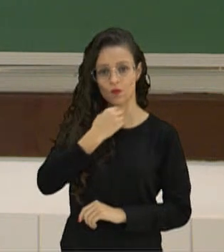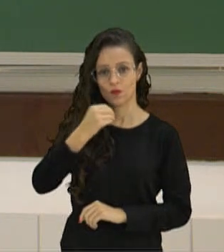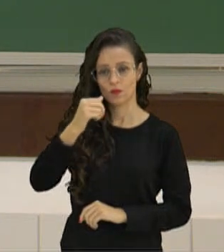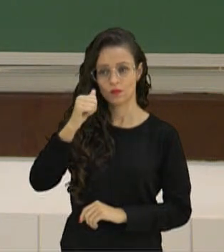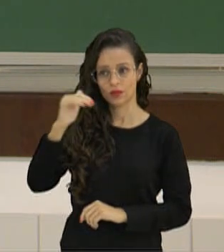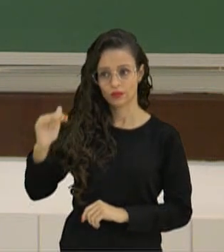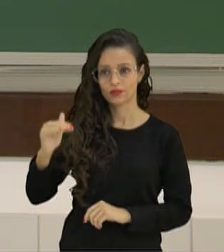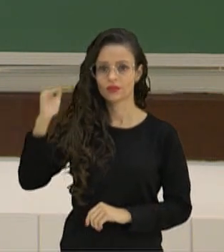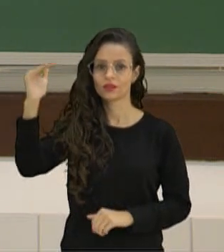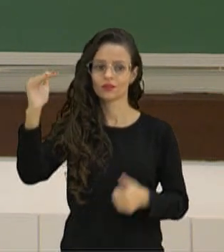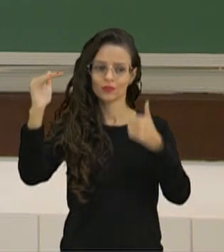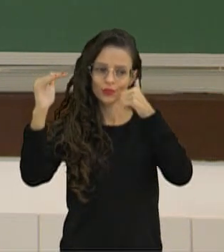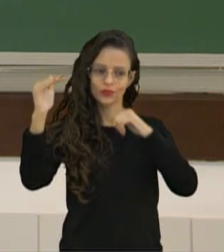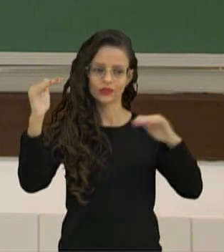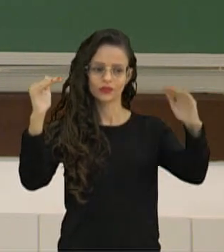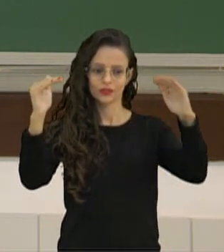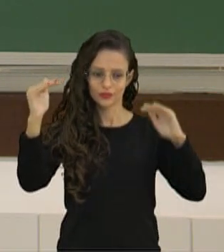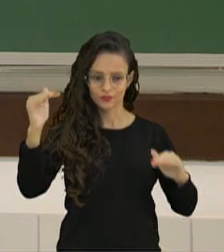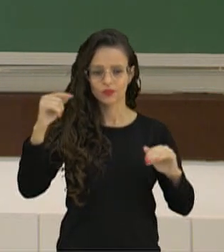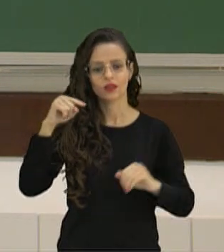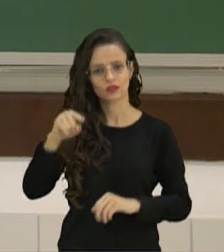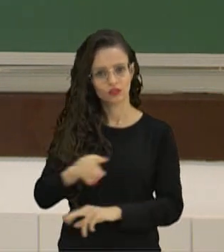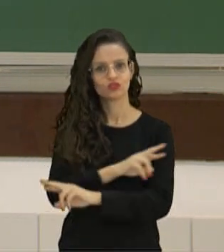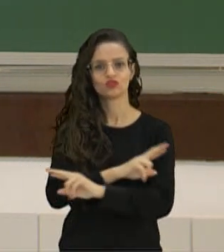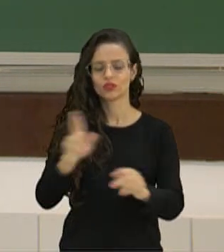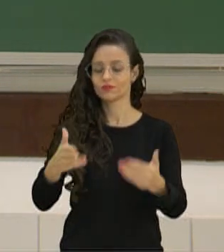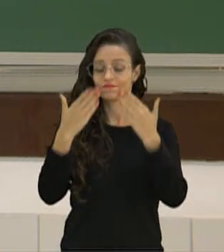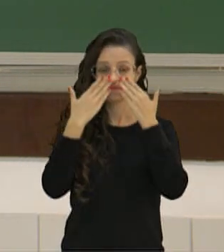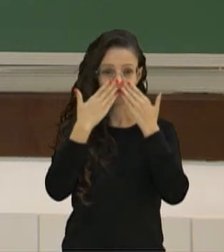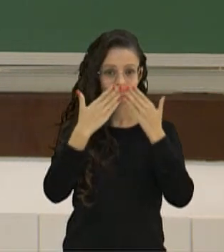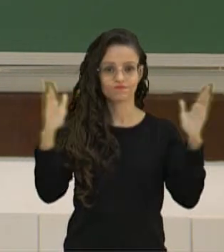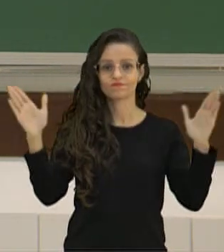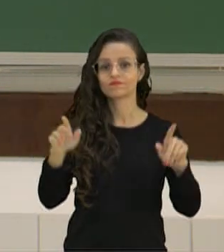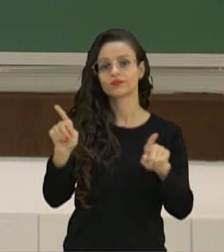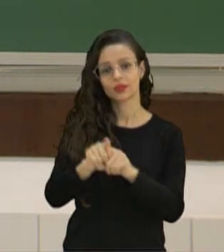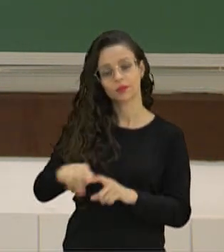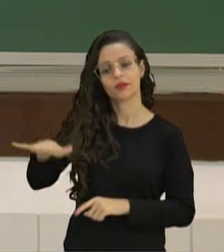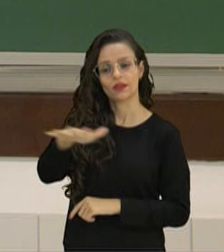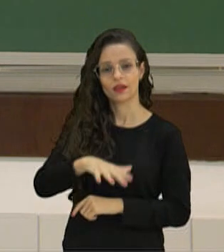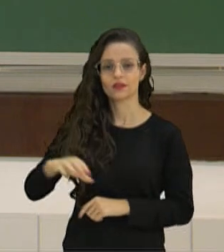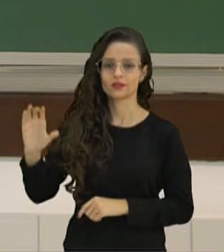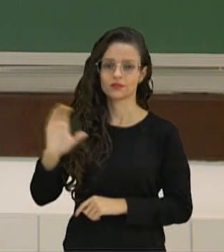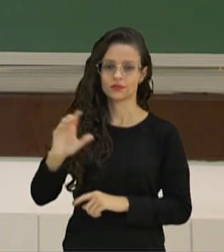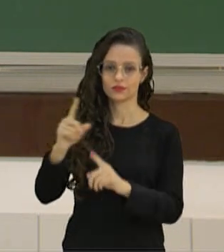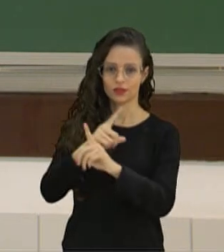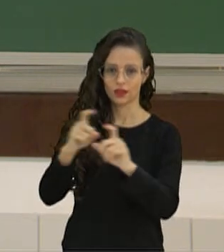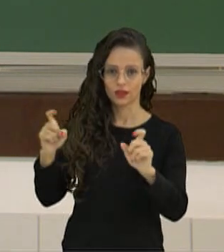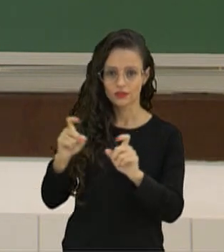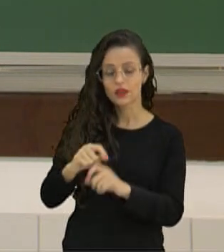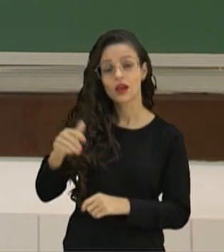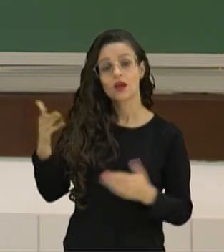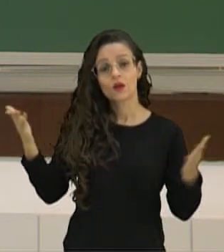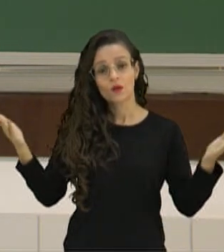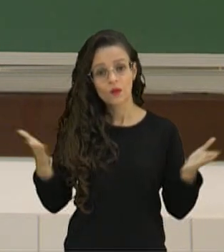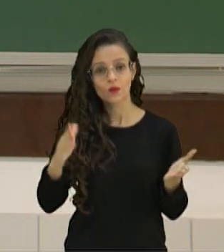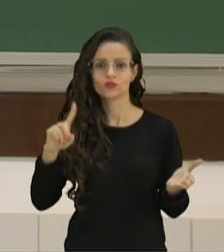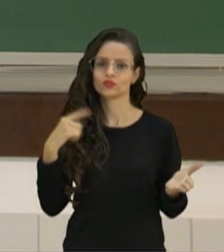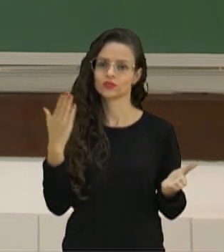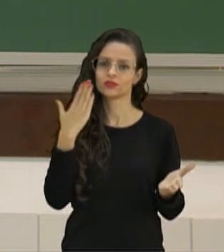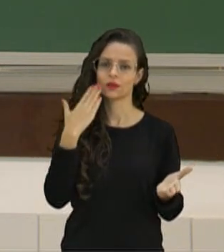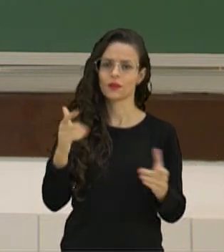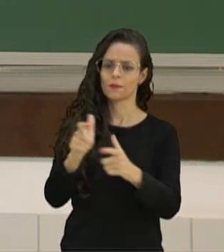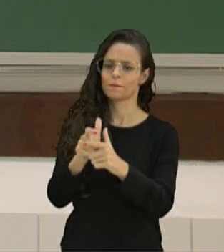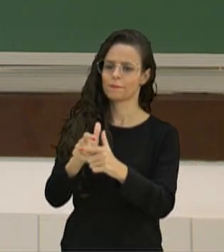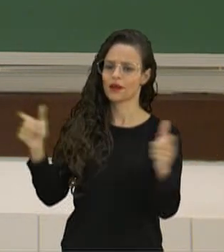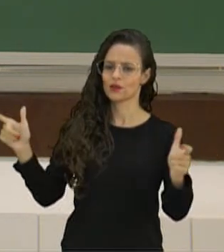mulheres. Essa diferença ela era muito evidente na ciência. Hoje, nós sabemos que nós temos mais